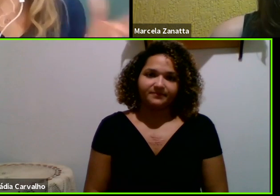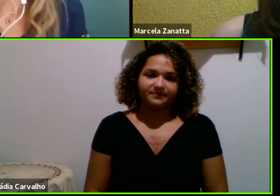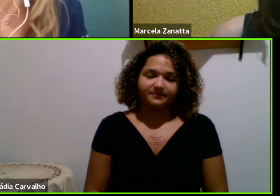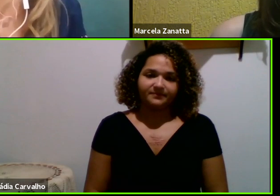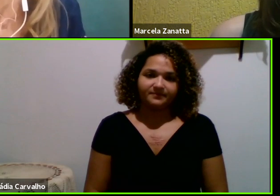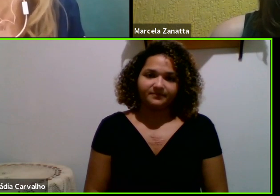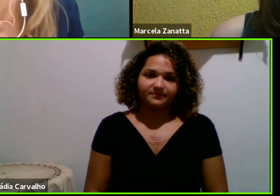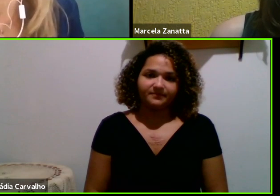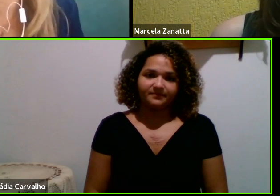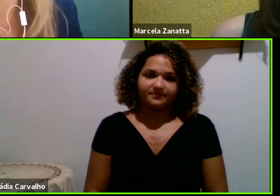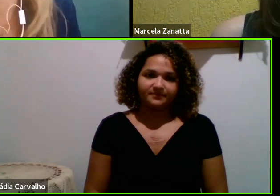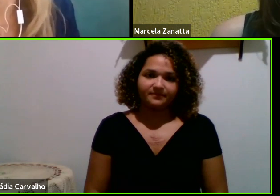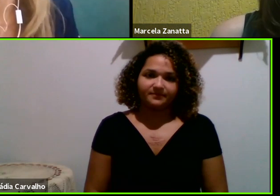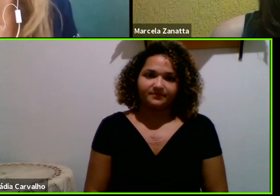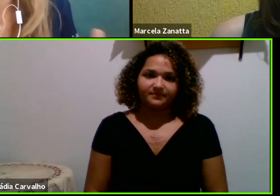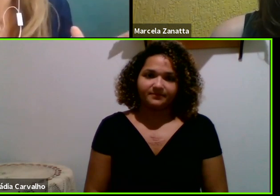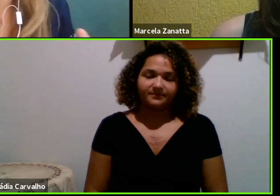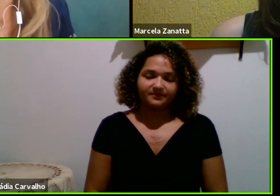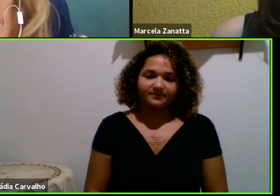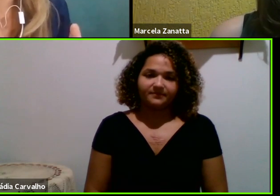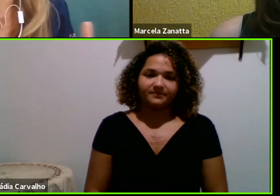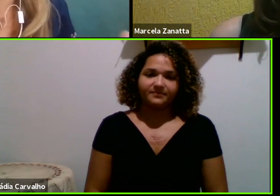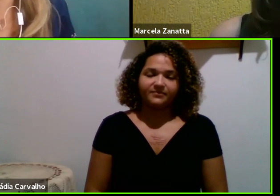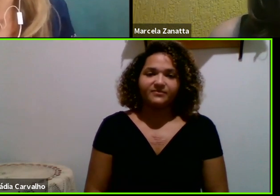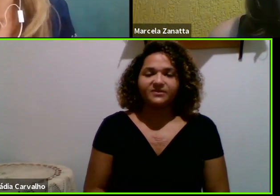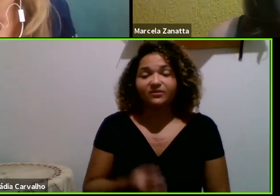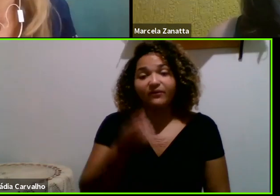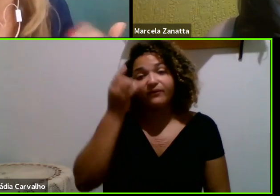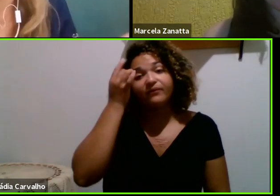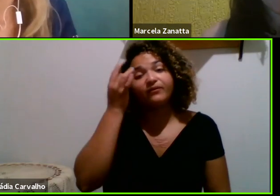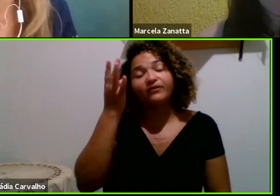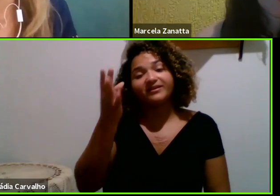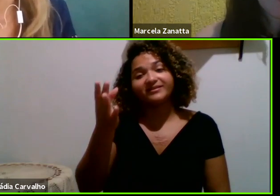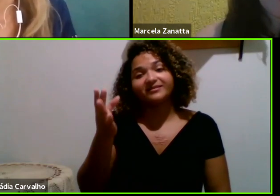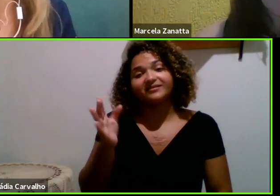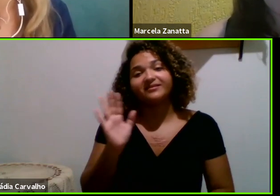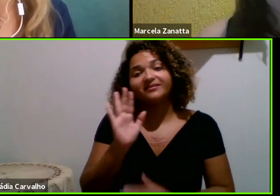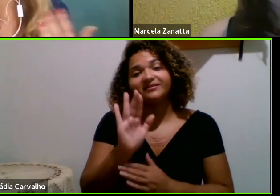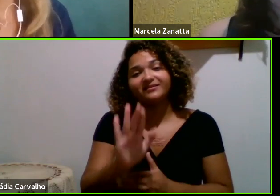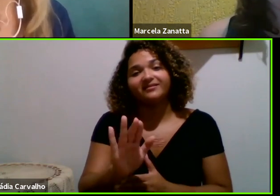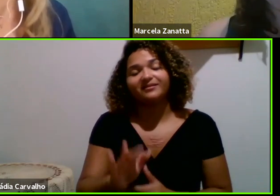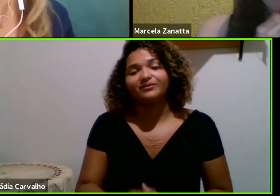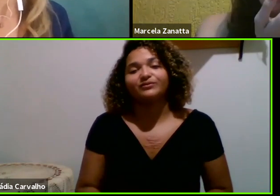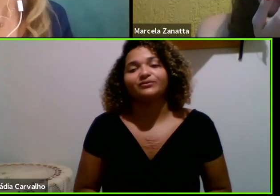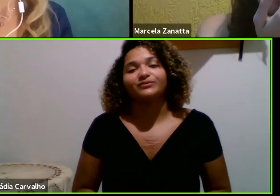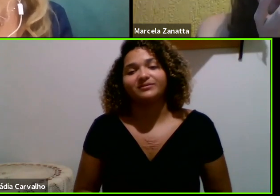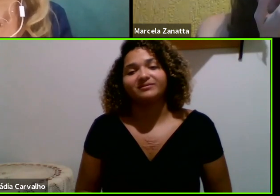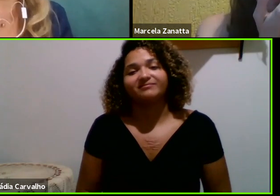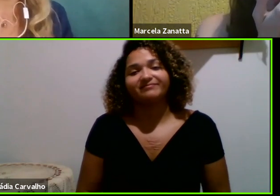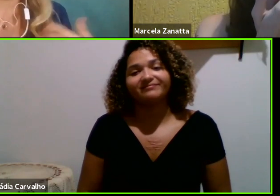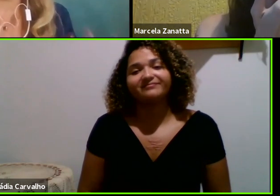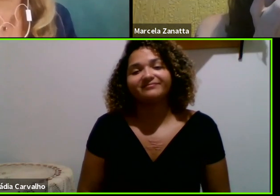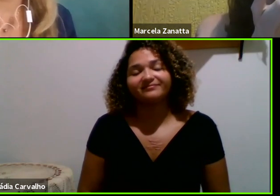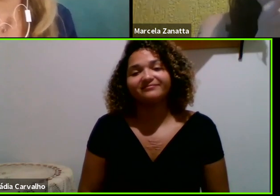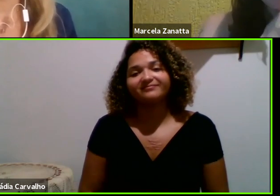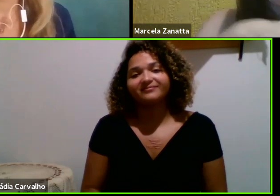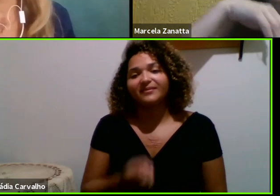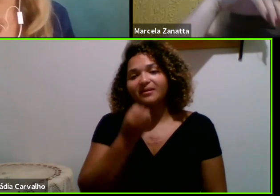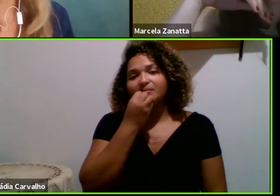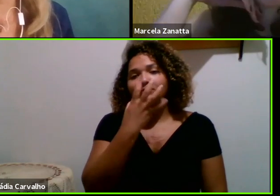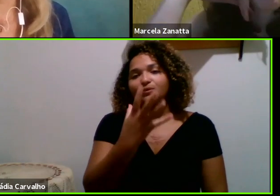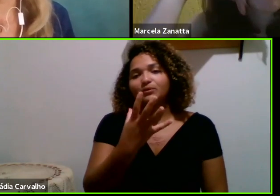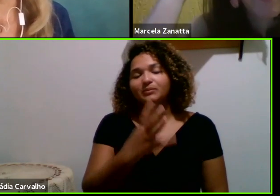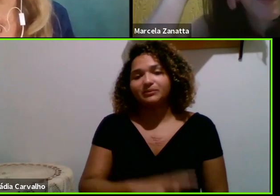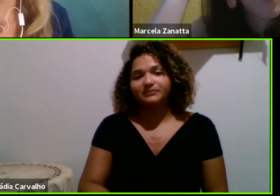realmente ficando com o joelho afastado. E aí ela consegue ampliar o estreito superior e o estreito inferior, além de ser